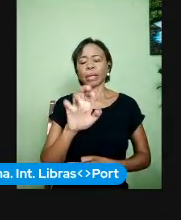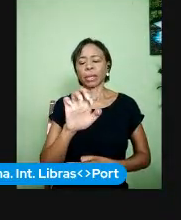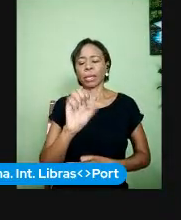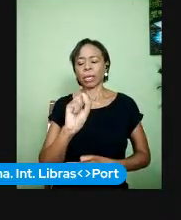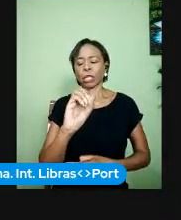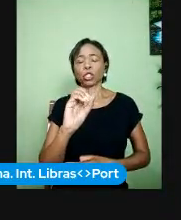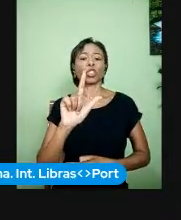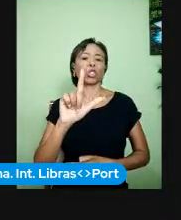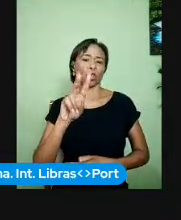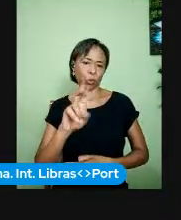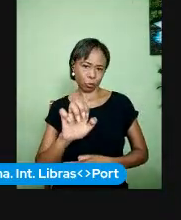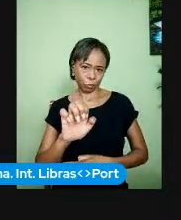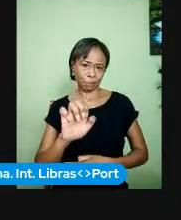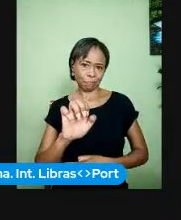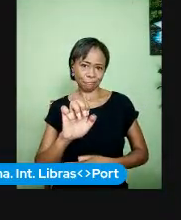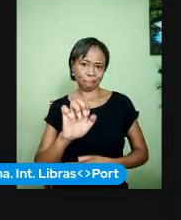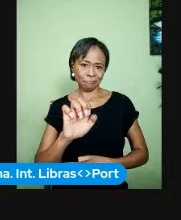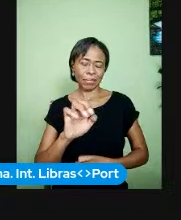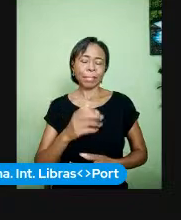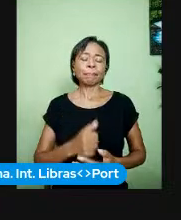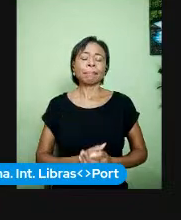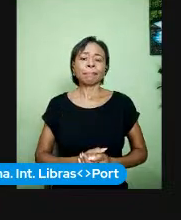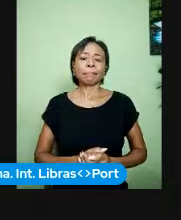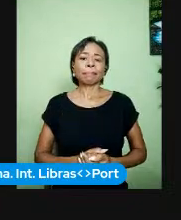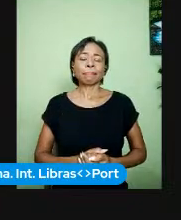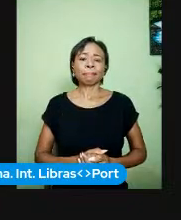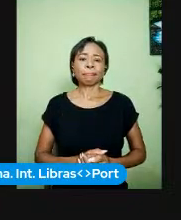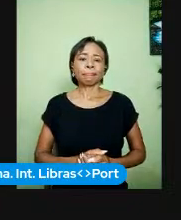locais. Ainda sobre